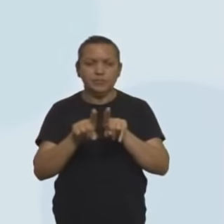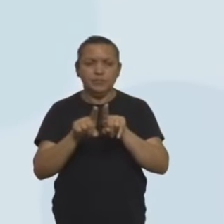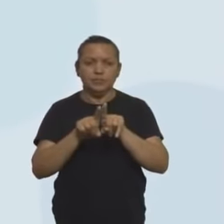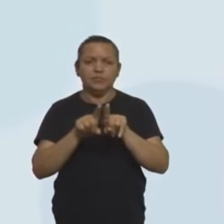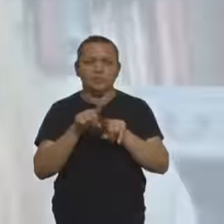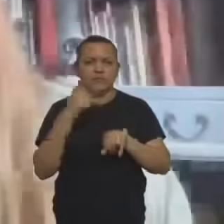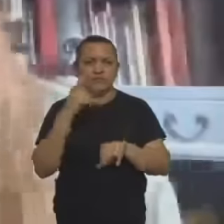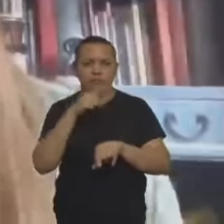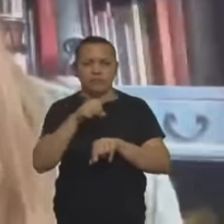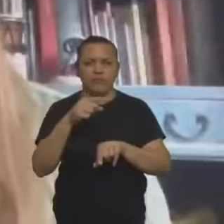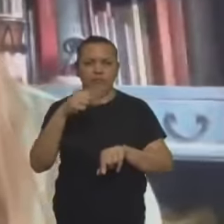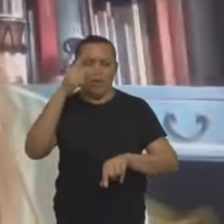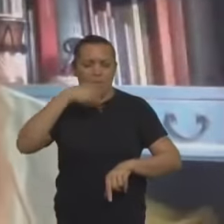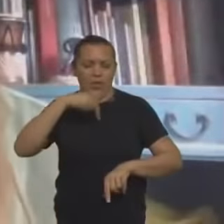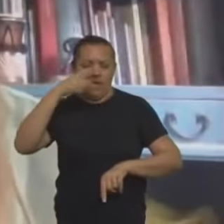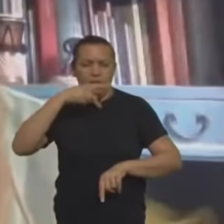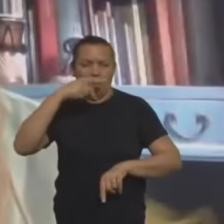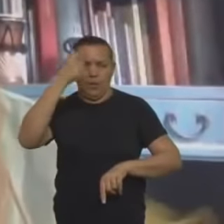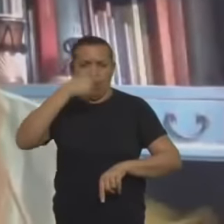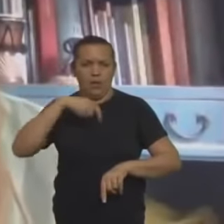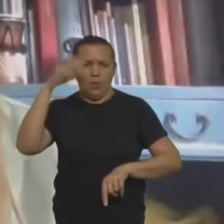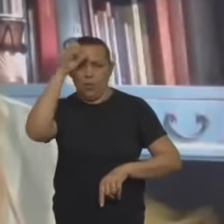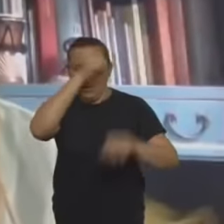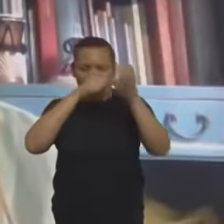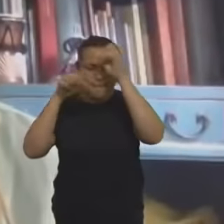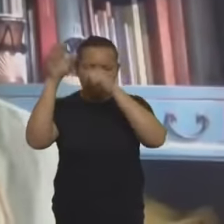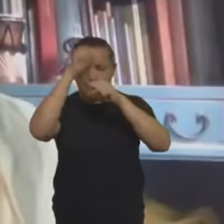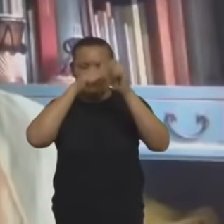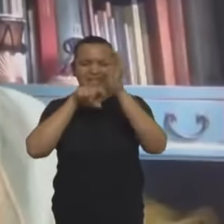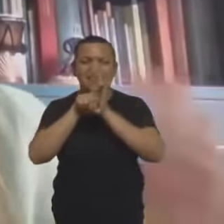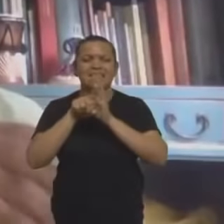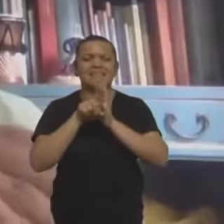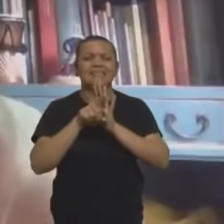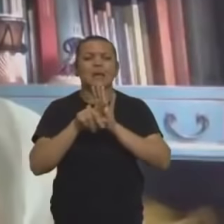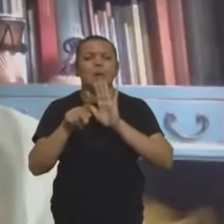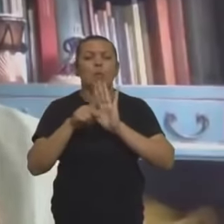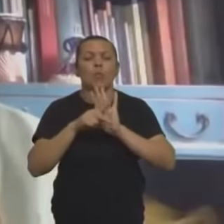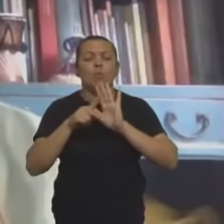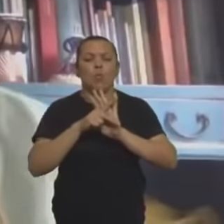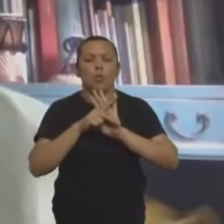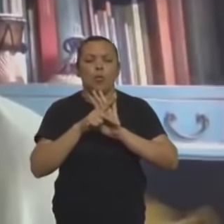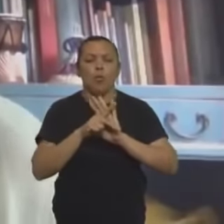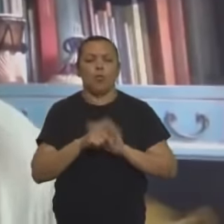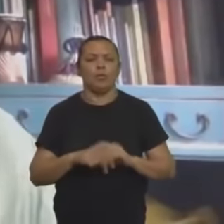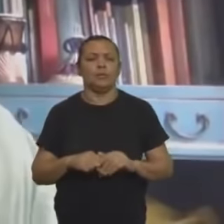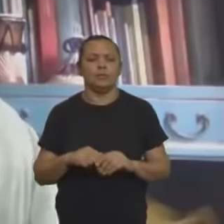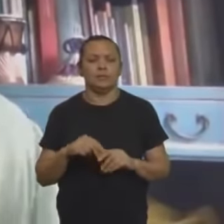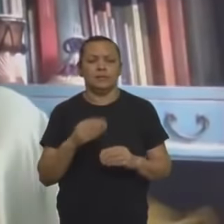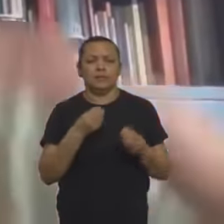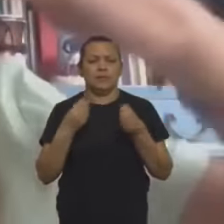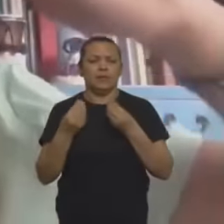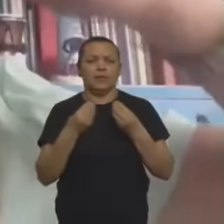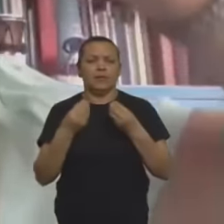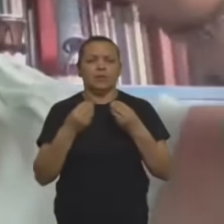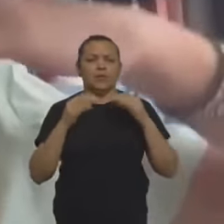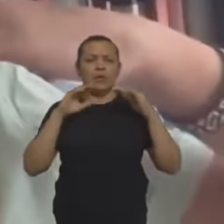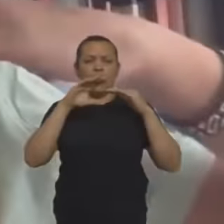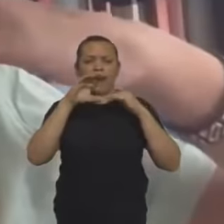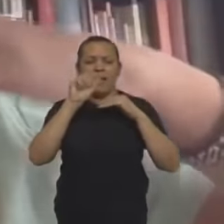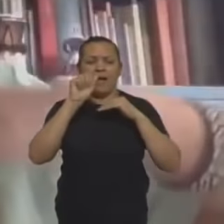porque eu estou aprendendo questões que são competências intrapessoais. Então, no CASEL, né,